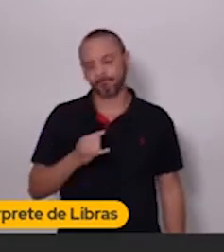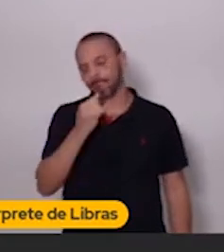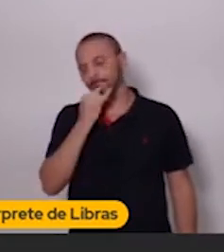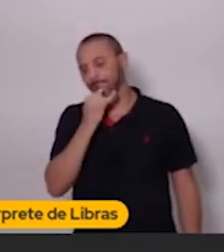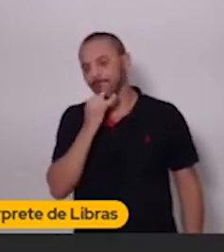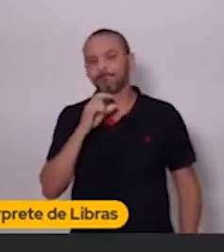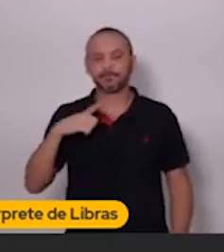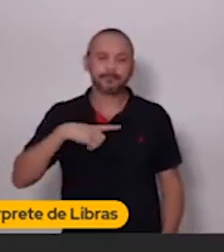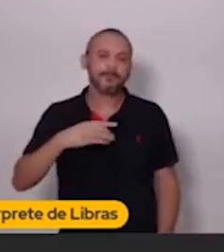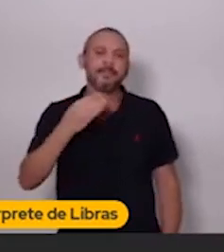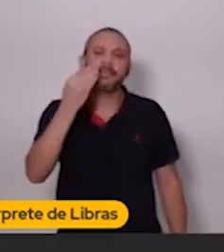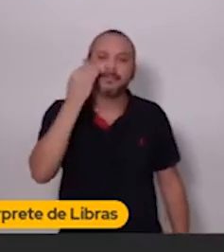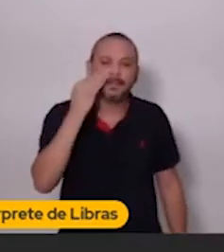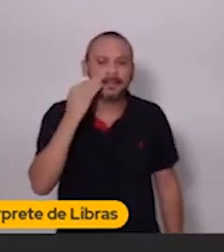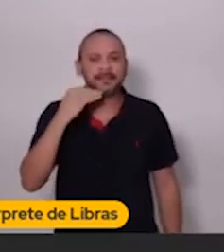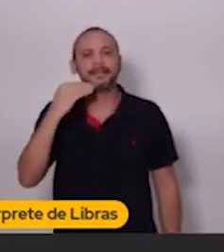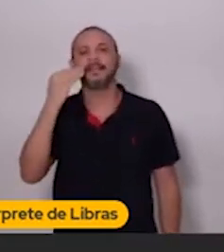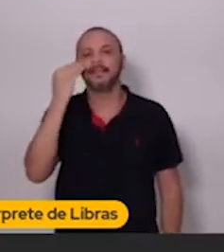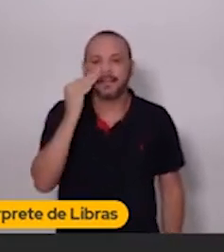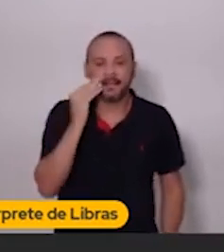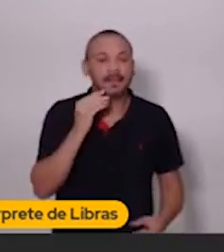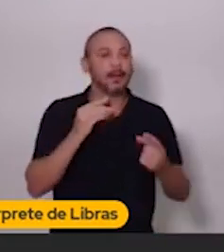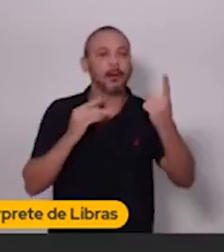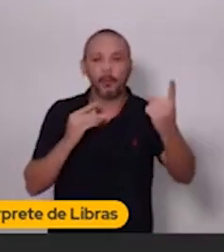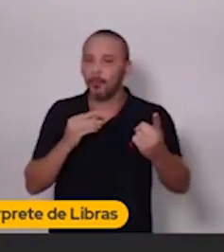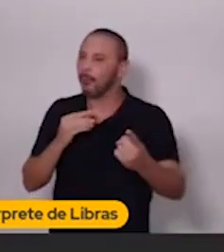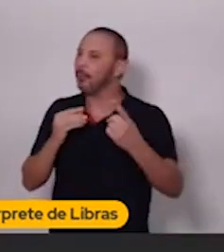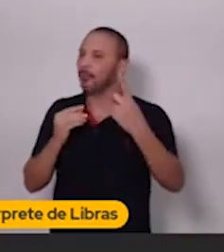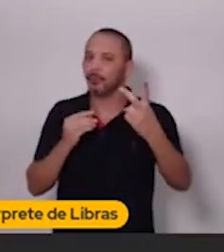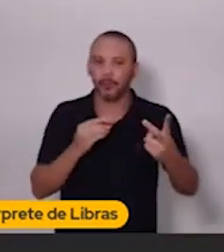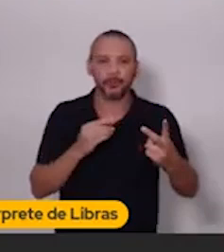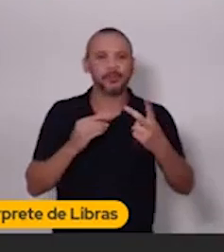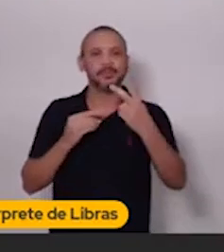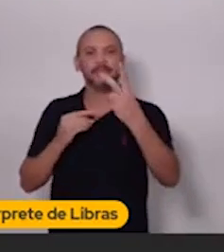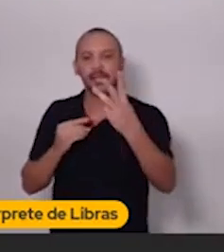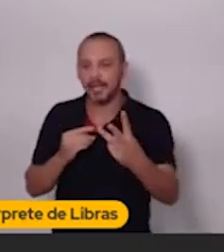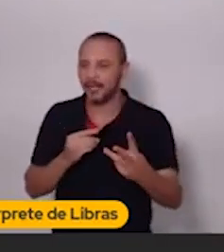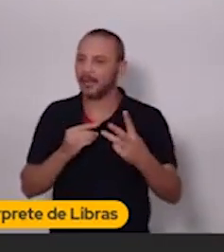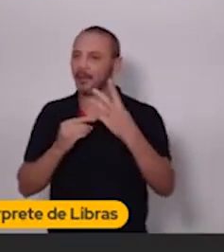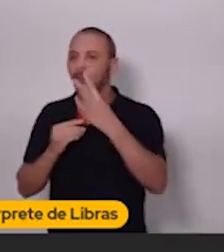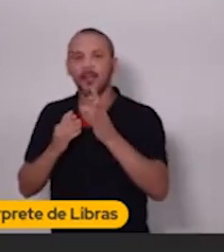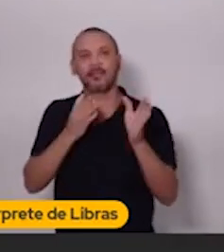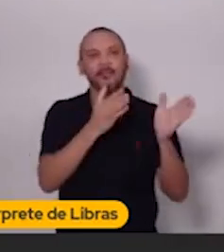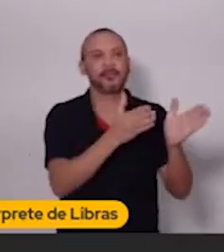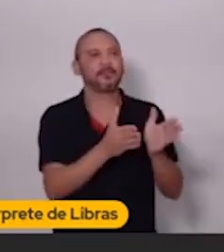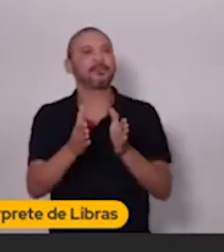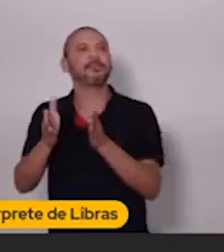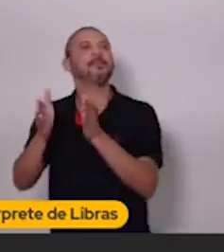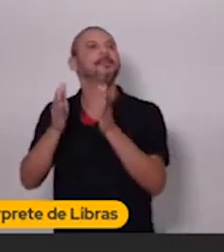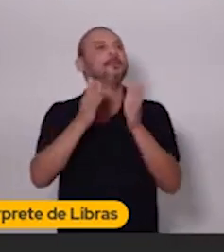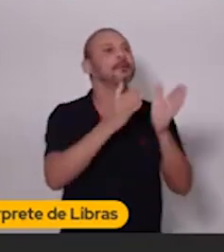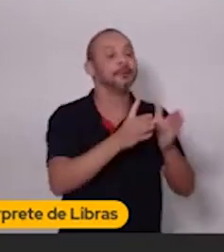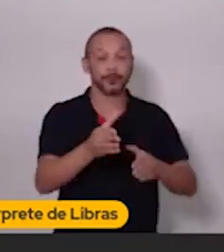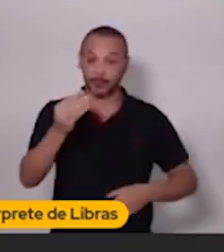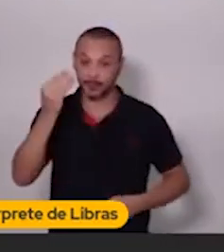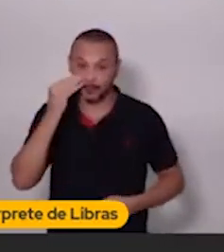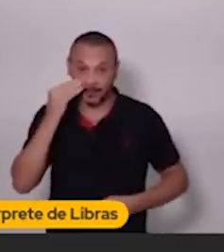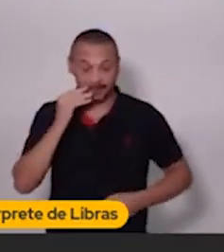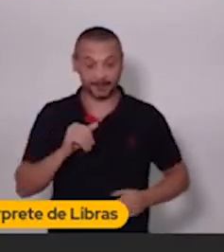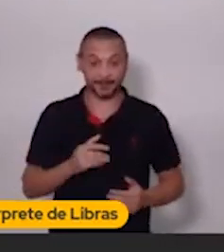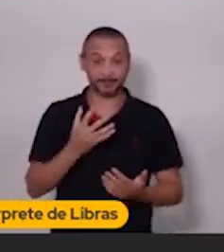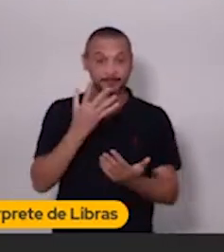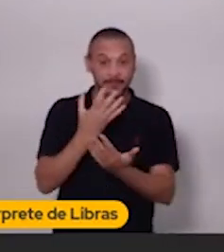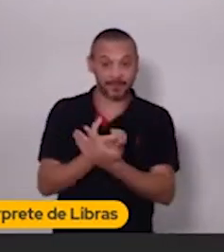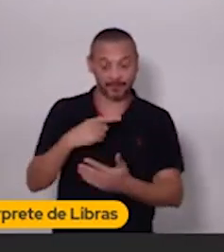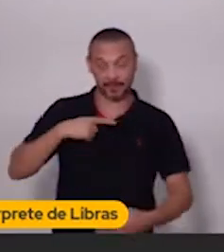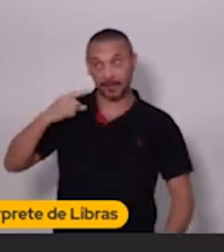várias tentativas daquela mesma cena, que no cinema a gente chama de takes, né? Quando a gente está gravando, a gente tem uma ideia